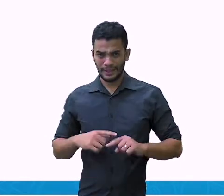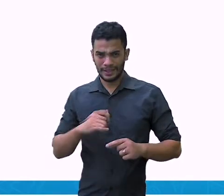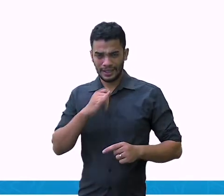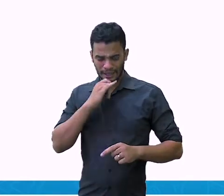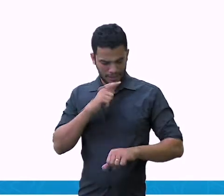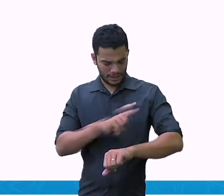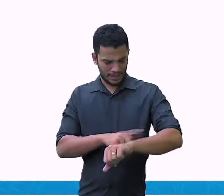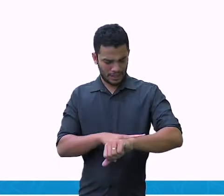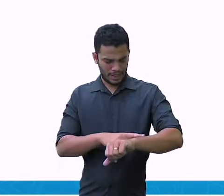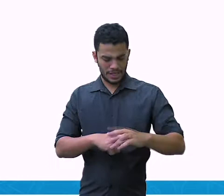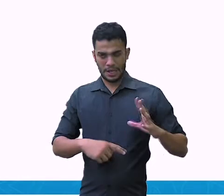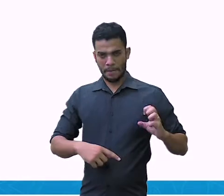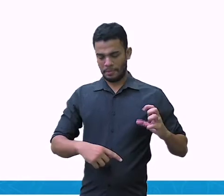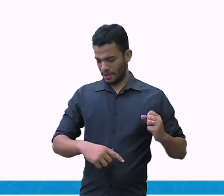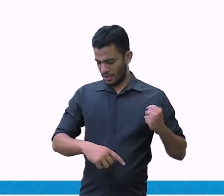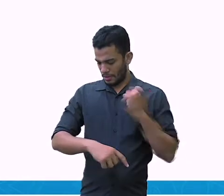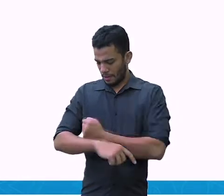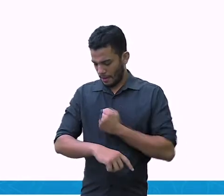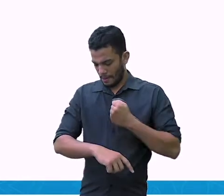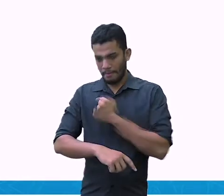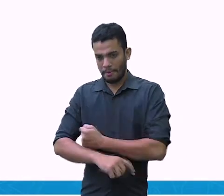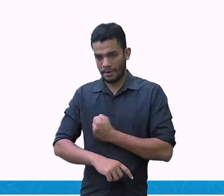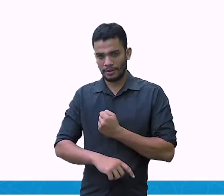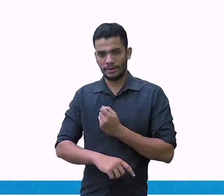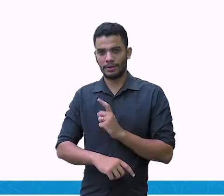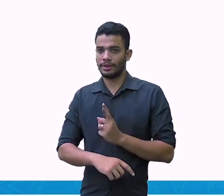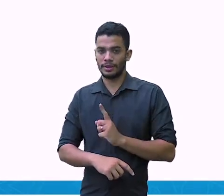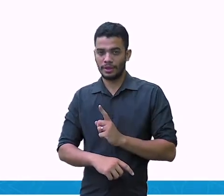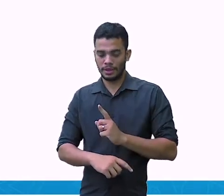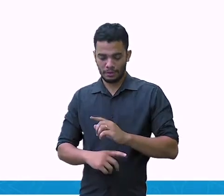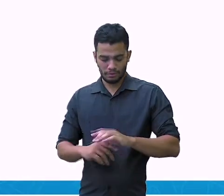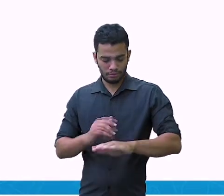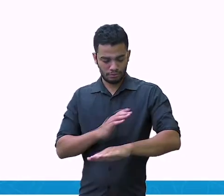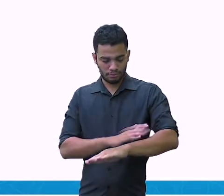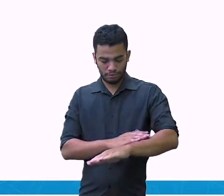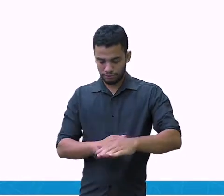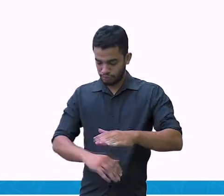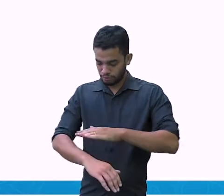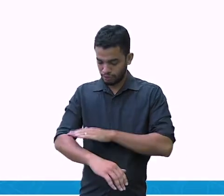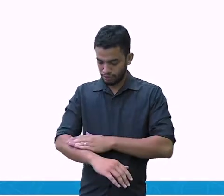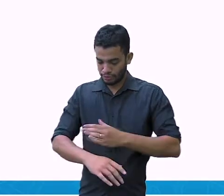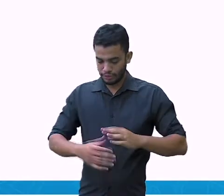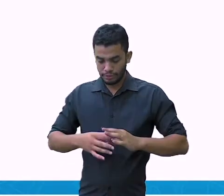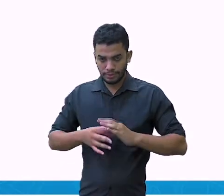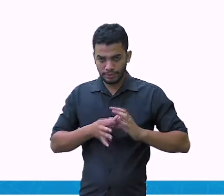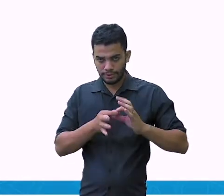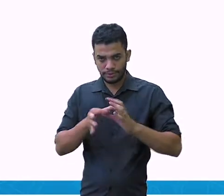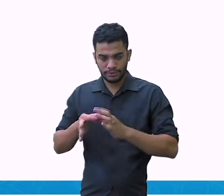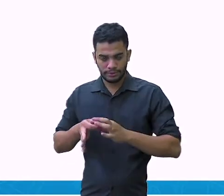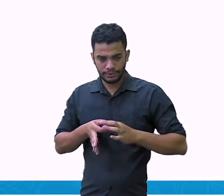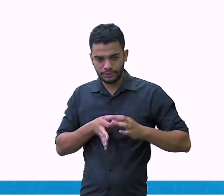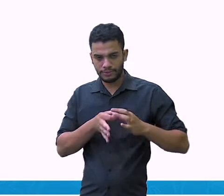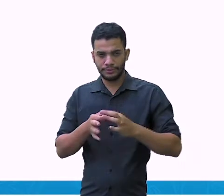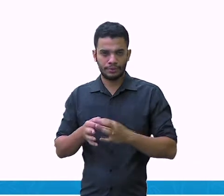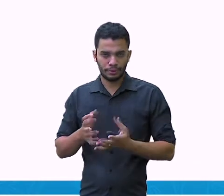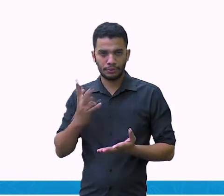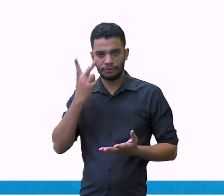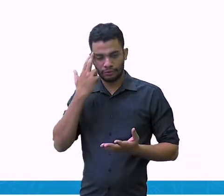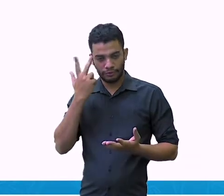trabalham, porque é assim que a gente consegue realizar todas as nossas tarefas.